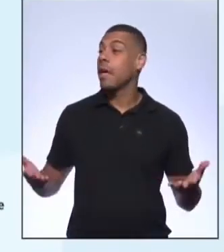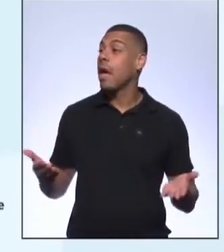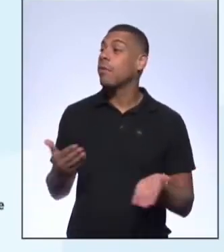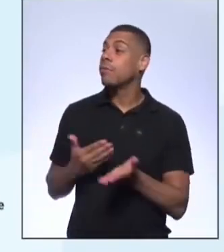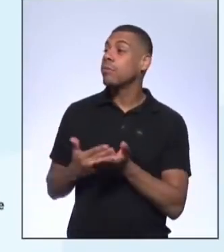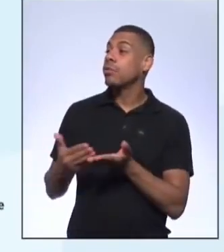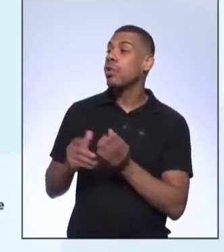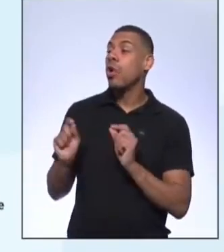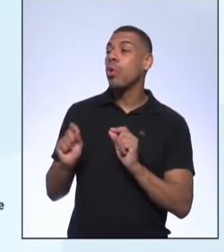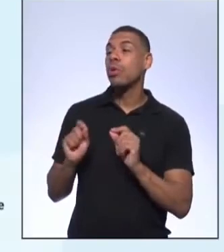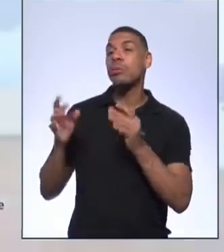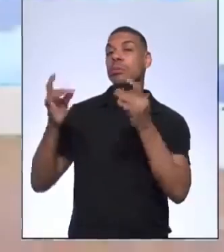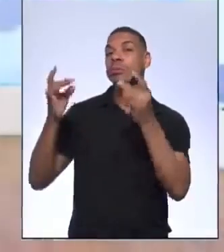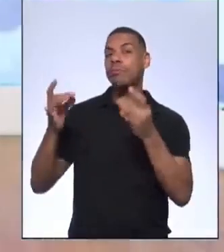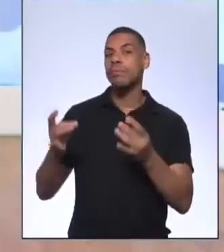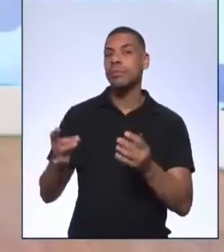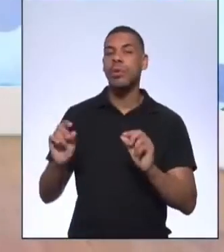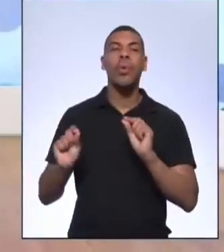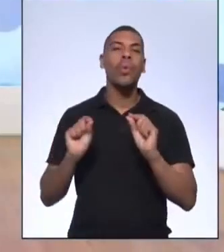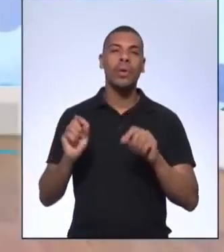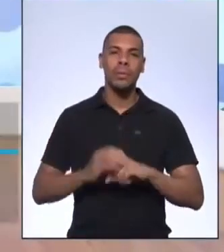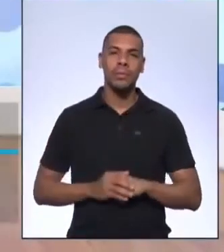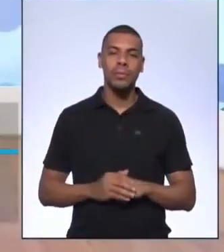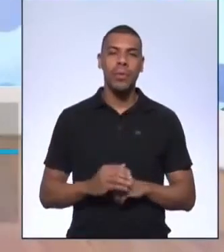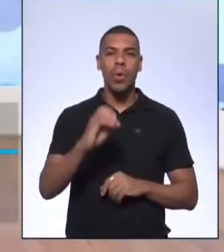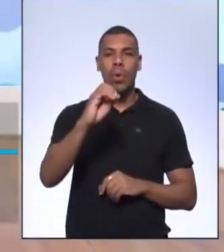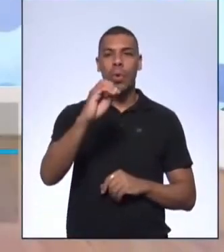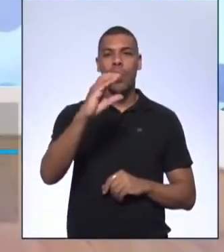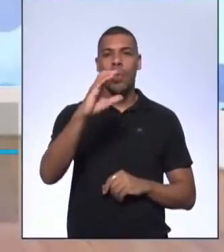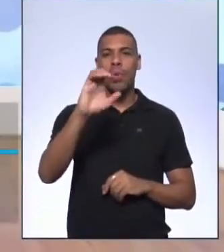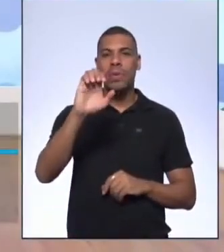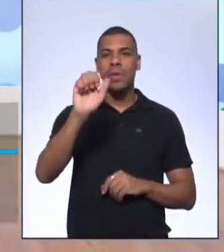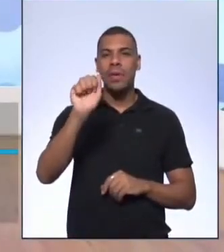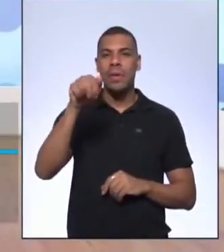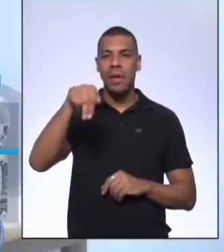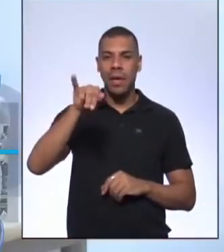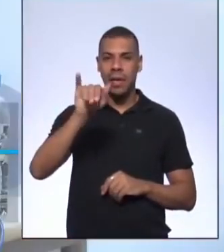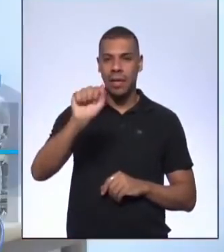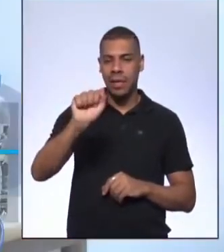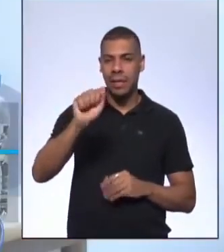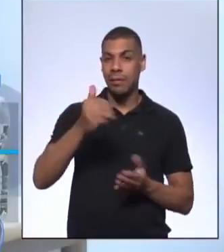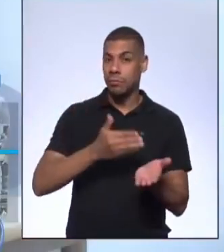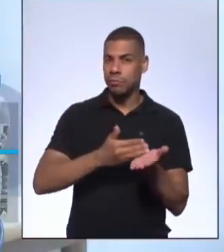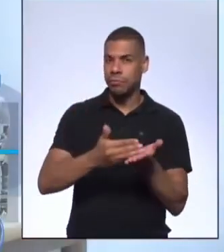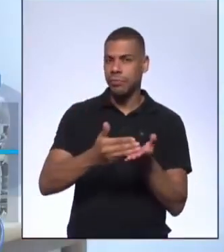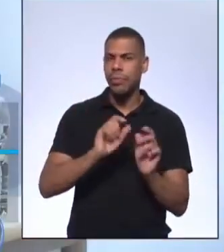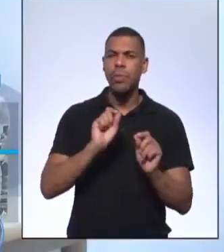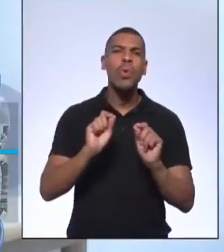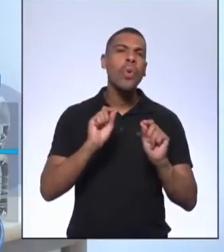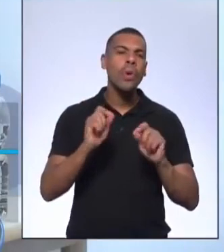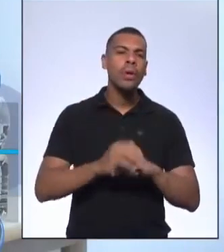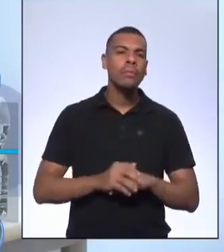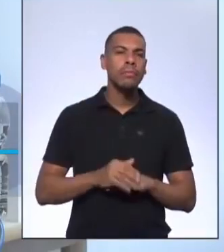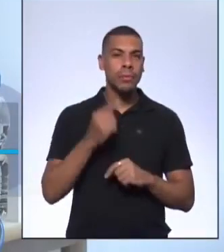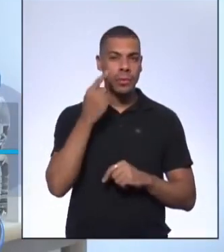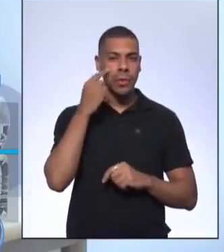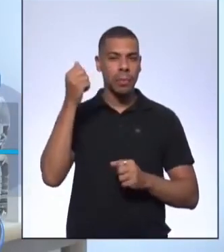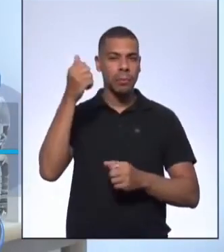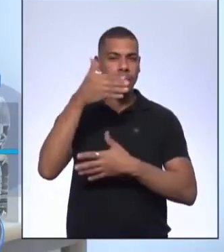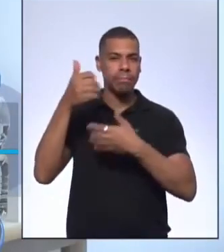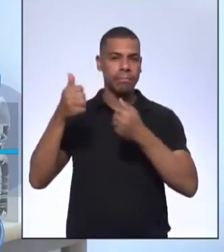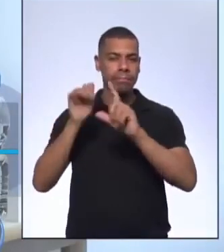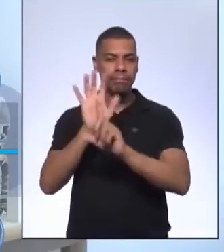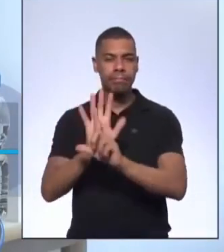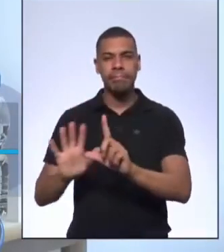ter aí um caso específico para a Oceania, né? Isso, nós vamos começar pela Oceania. E para isso tem uma imagem, né, que a